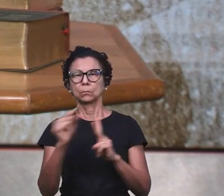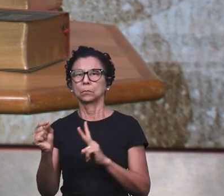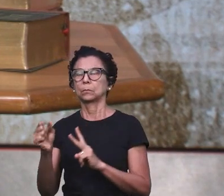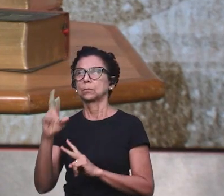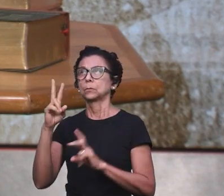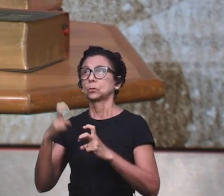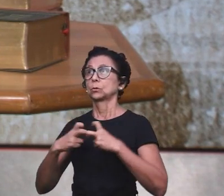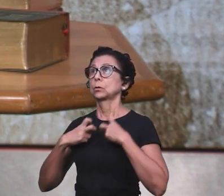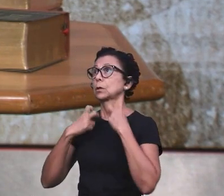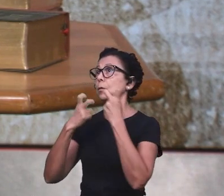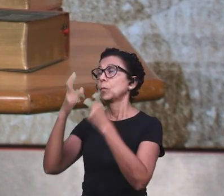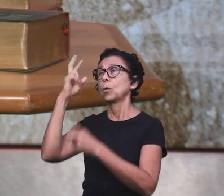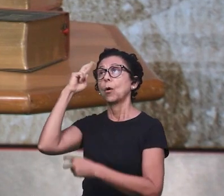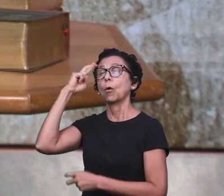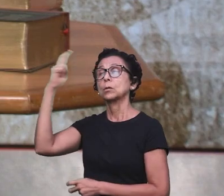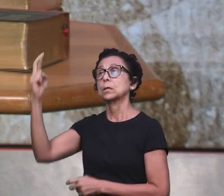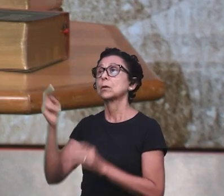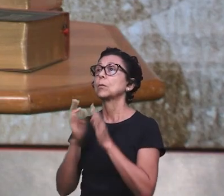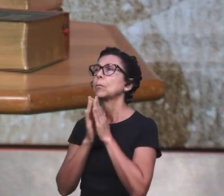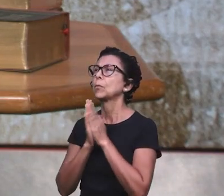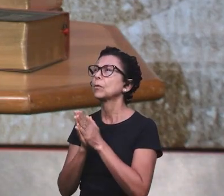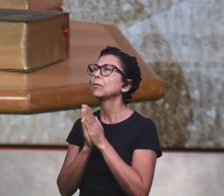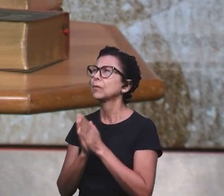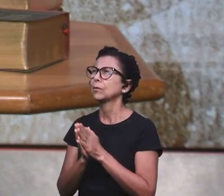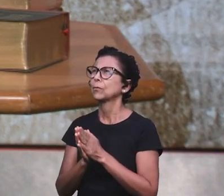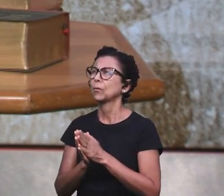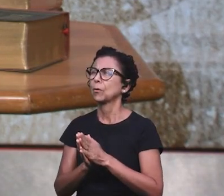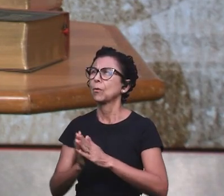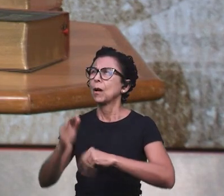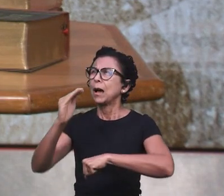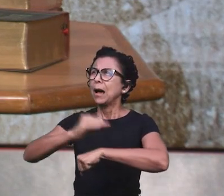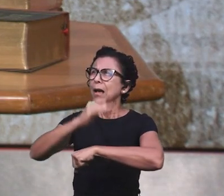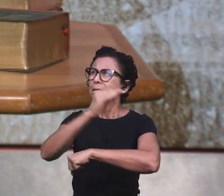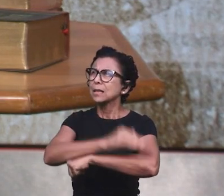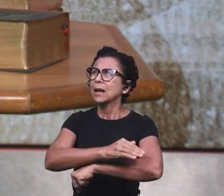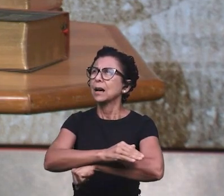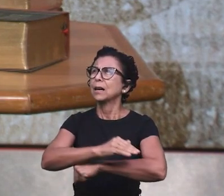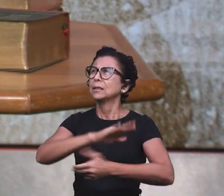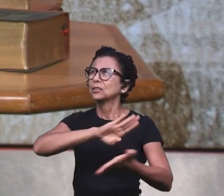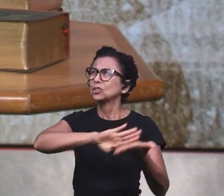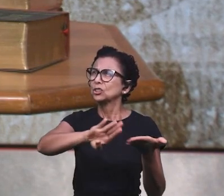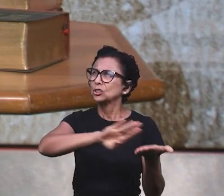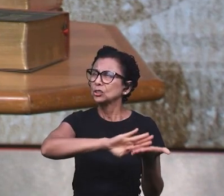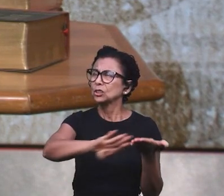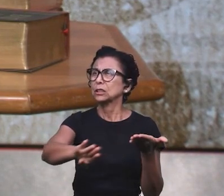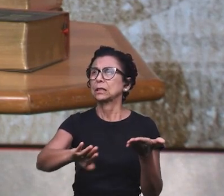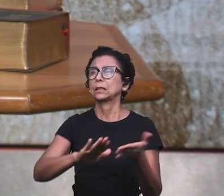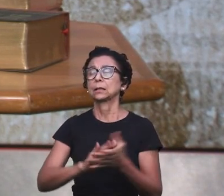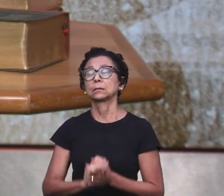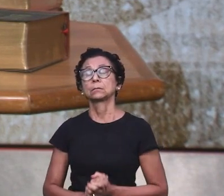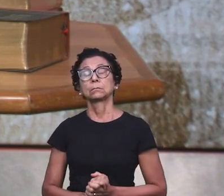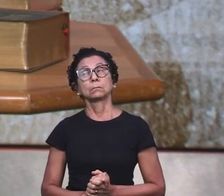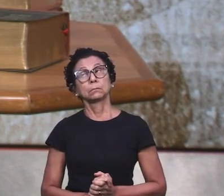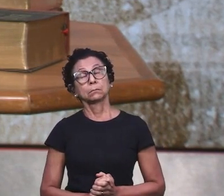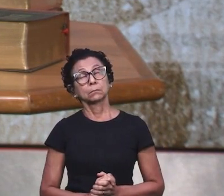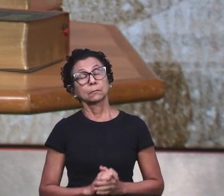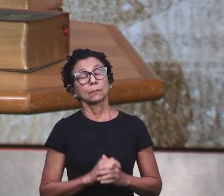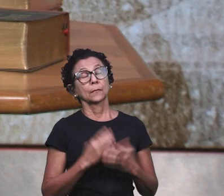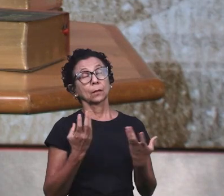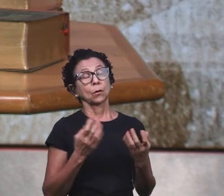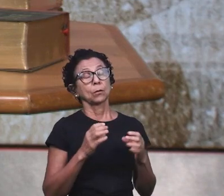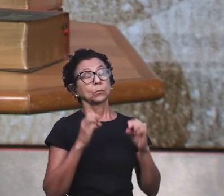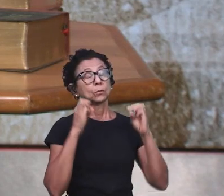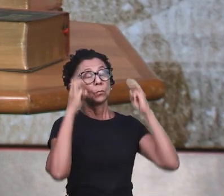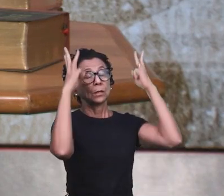Senhor por causa das rãs que tinha posto sobre Faraó. E o Senhor fez conforme a palavra de Moisés, e as